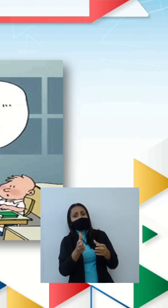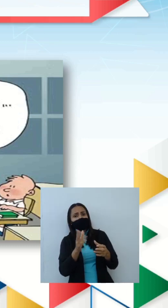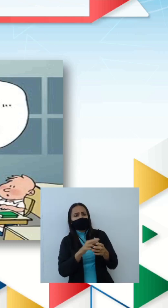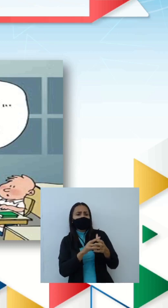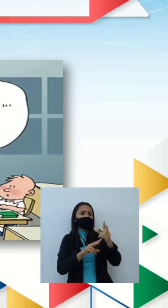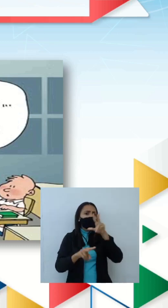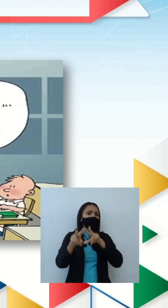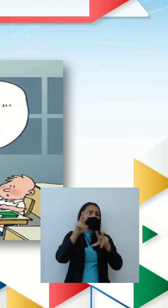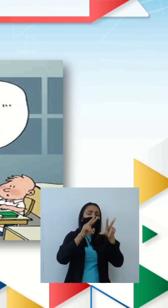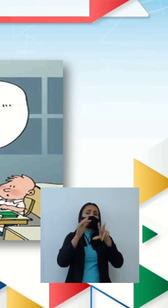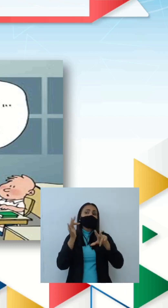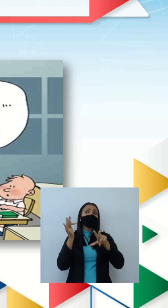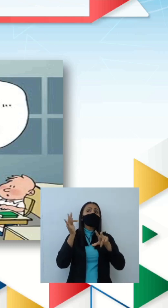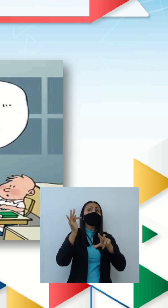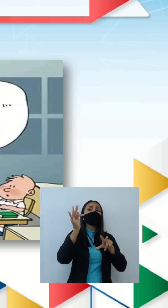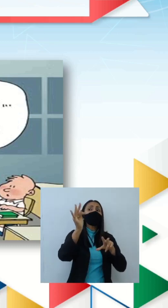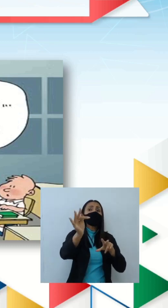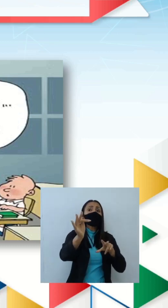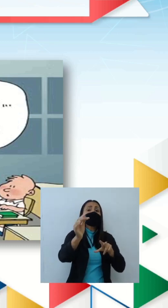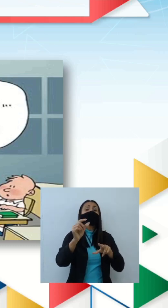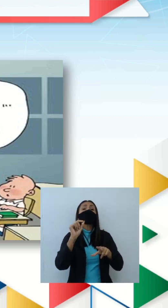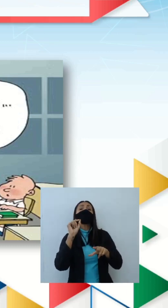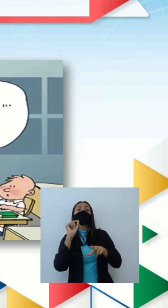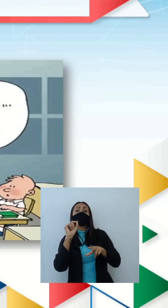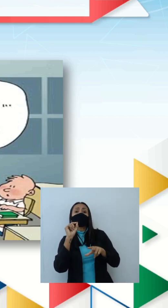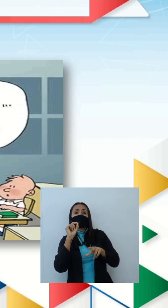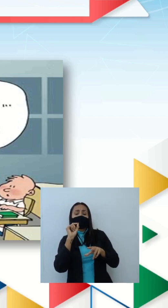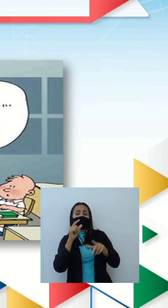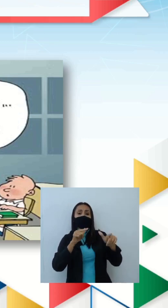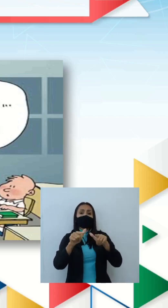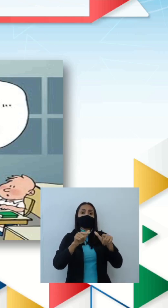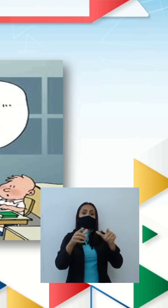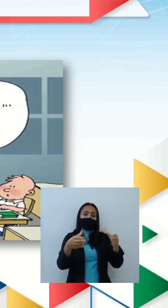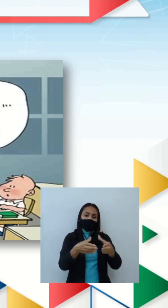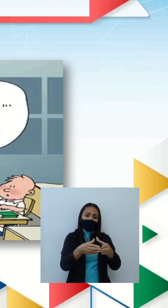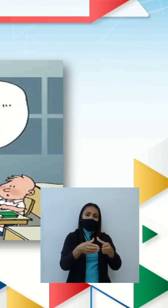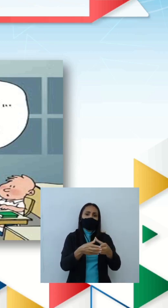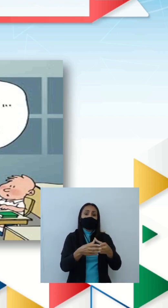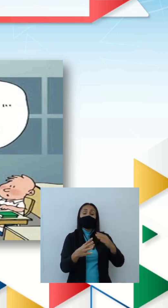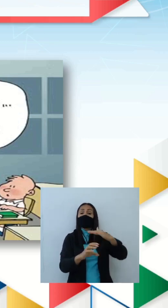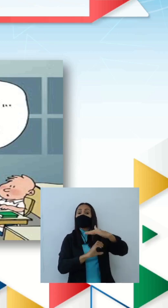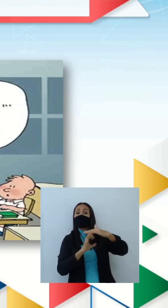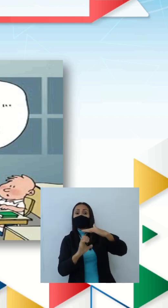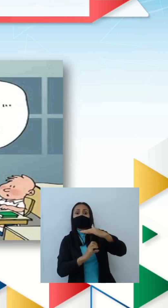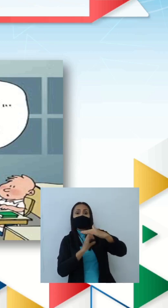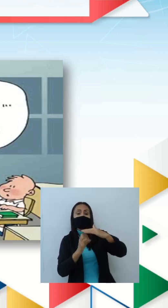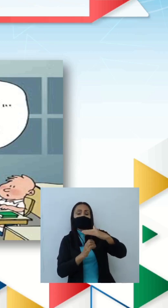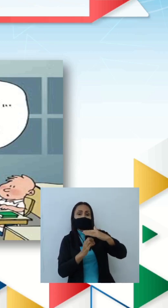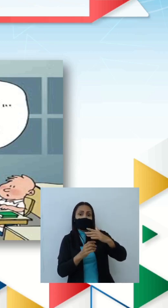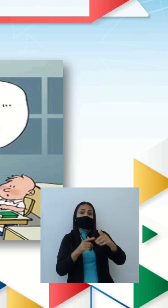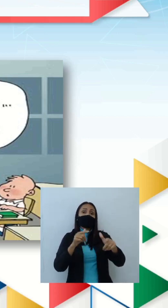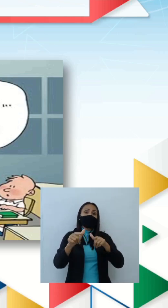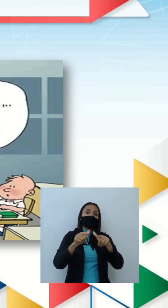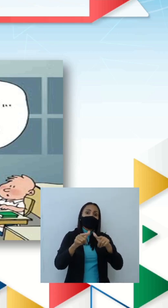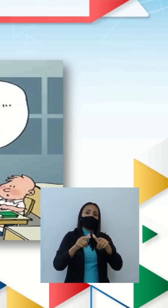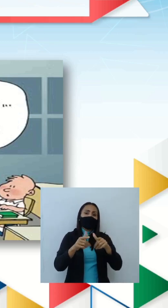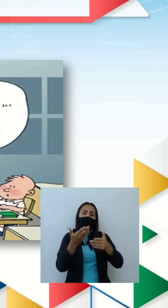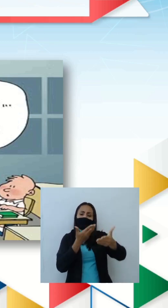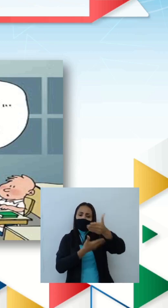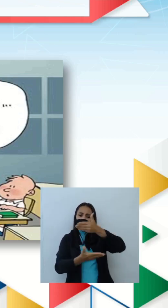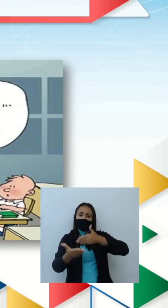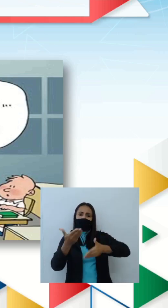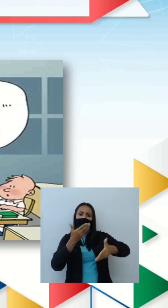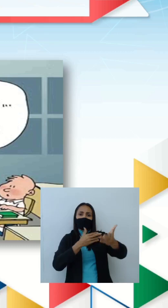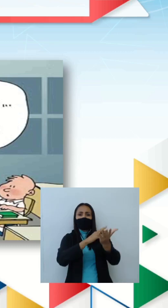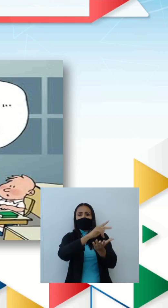no futuro o que é trabalhar em grupo, numa empresa, o que é trabalhar ou conviver com